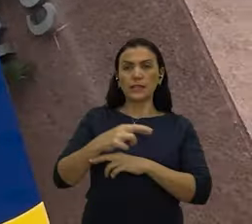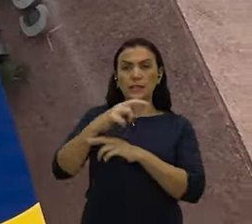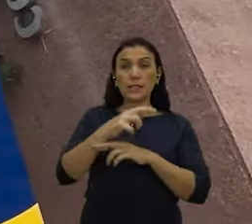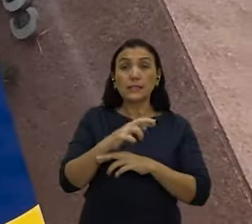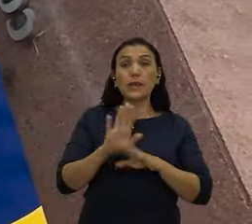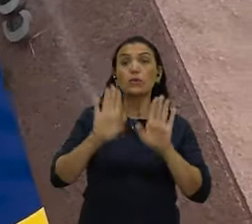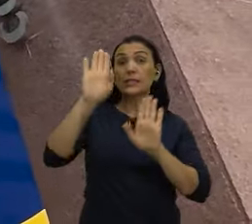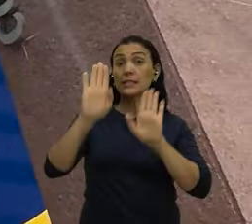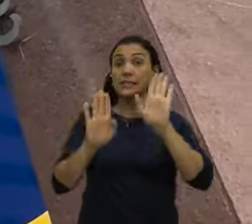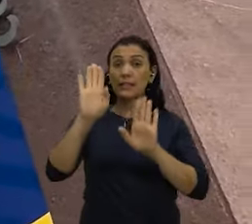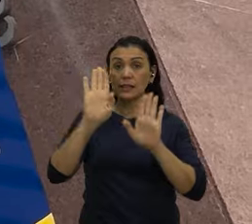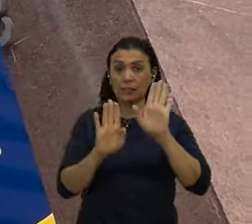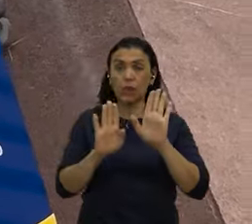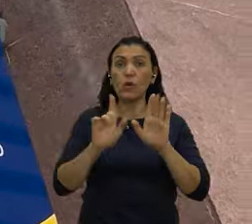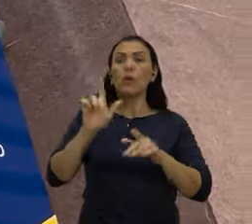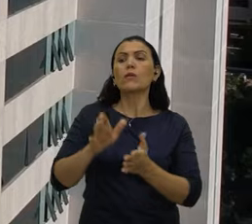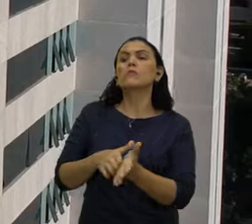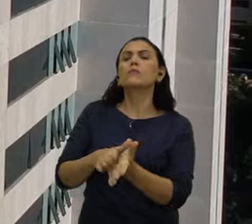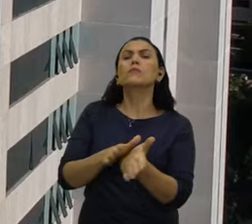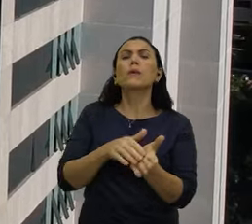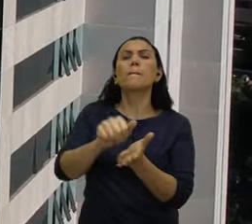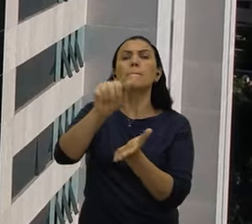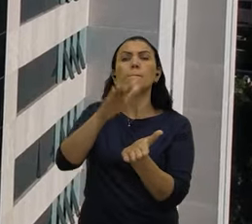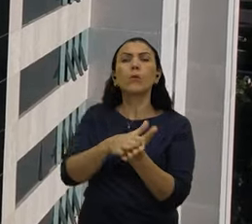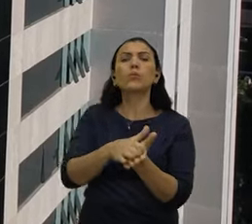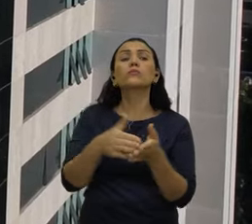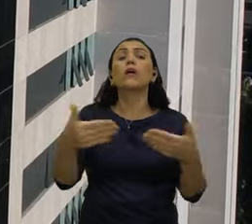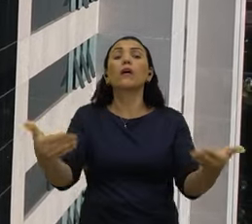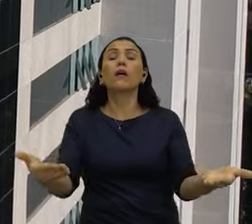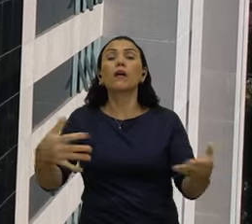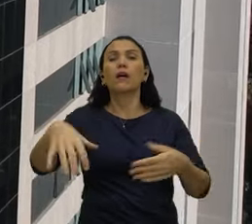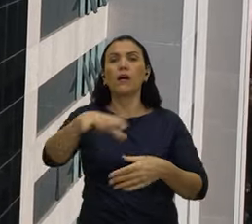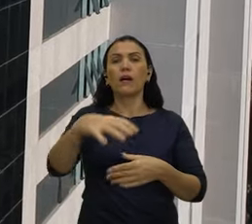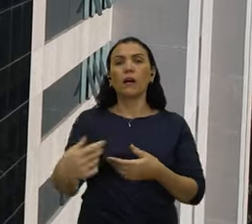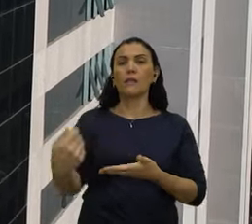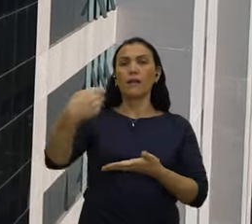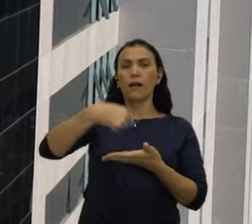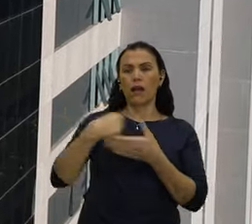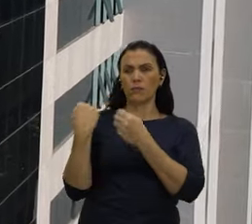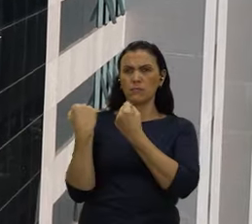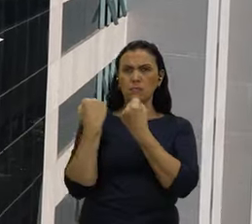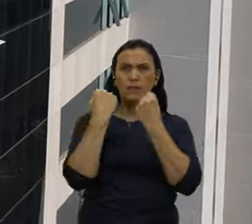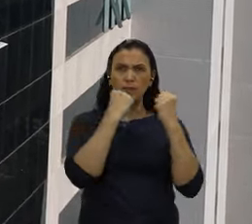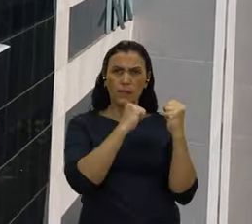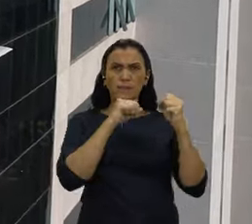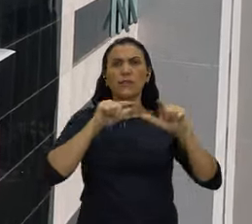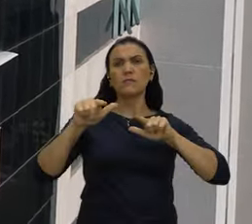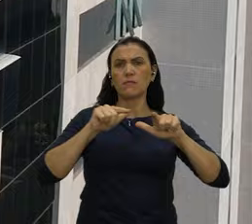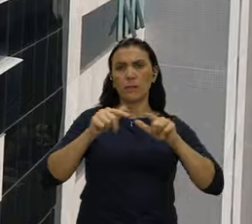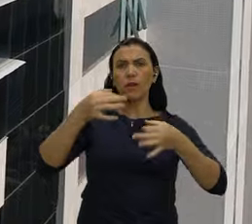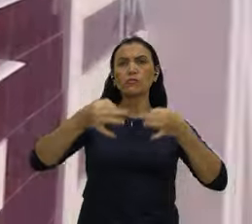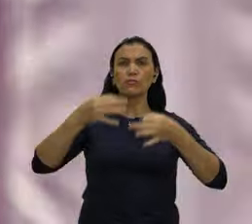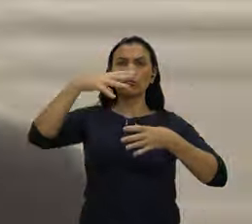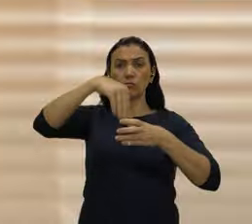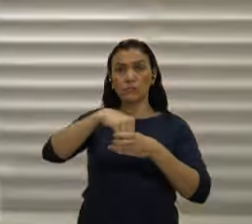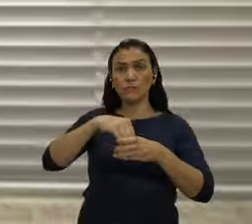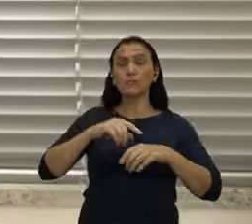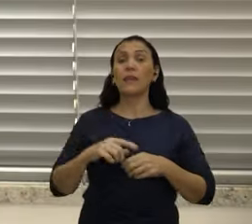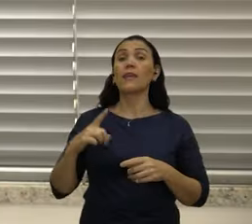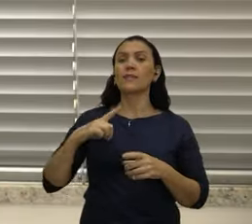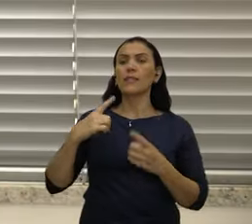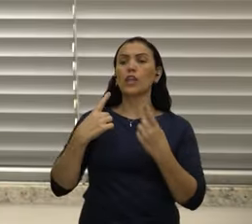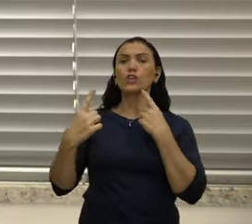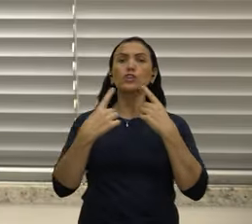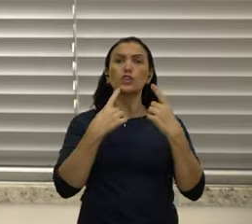nas licitações e até na hora de cobrar as multas aplicadas pelas agências e defender o trabalho delas na justiça. Existe